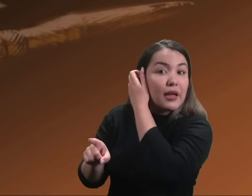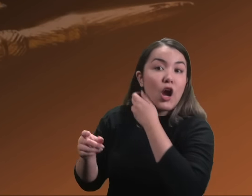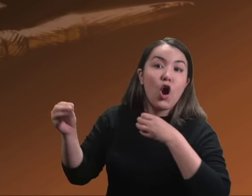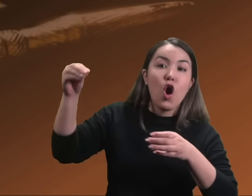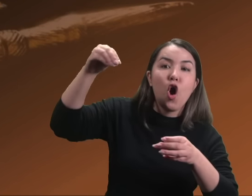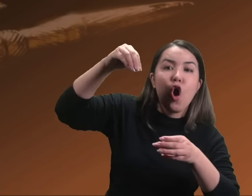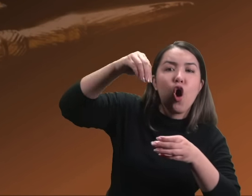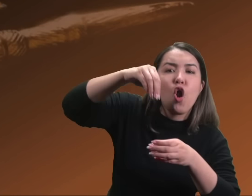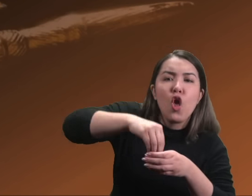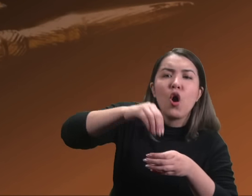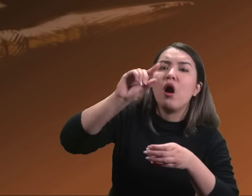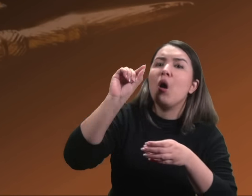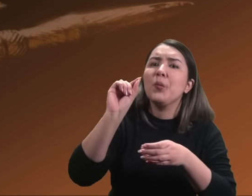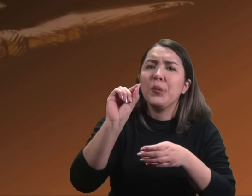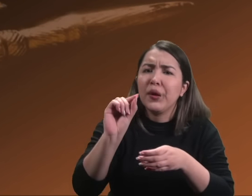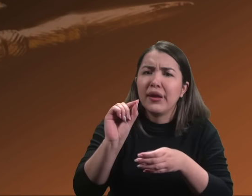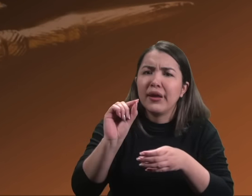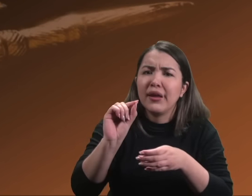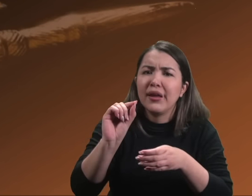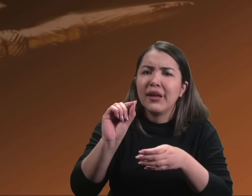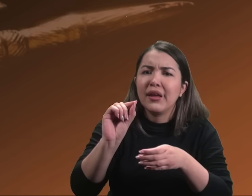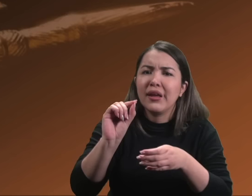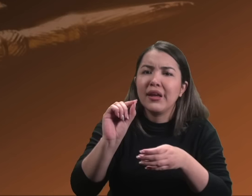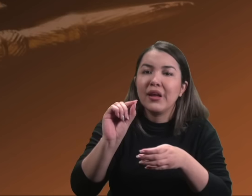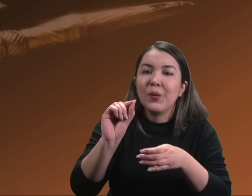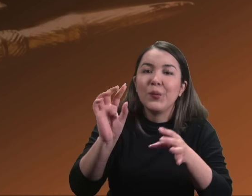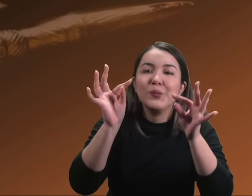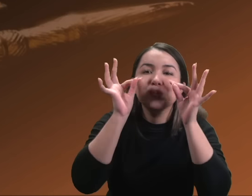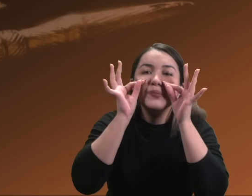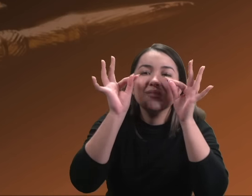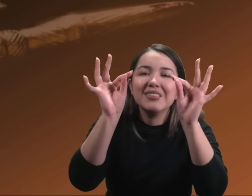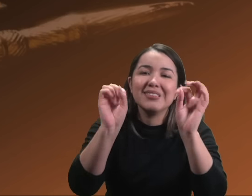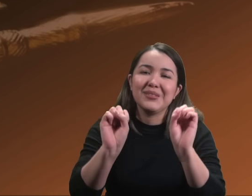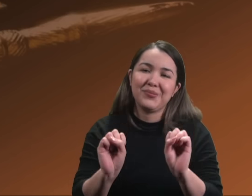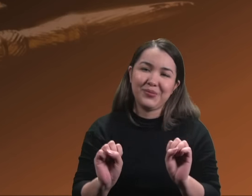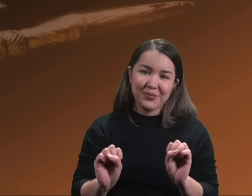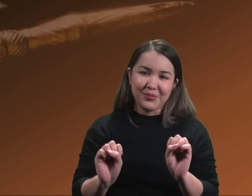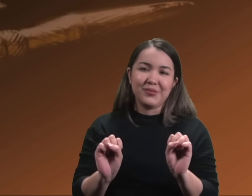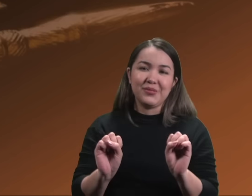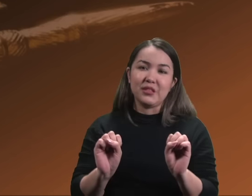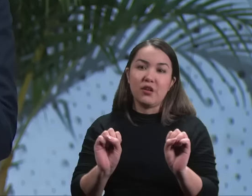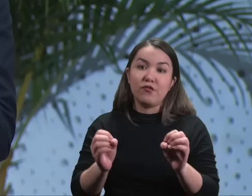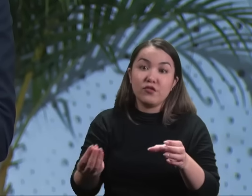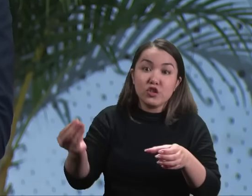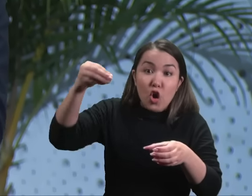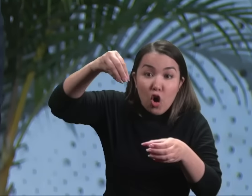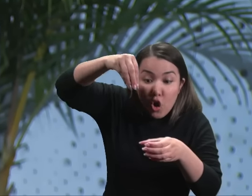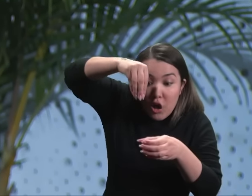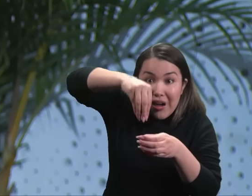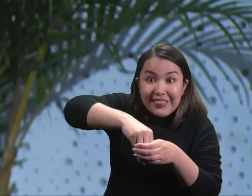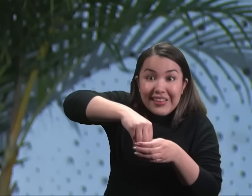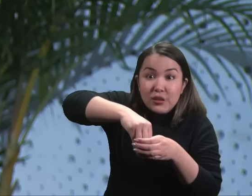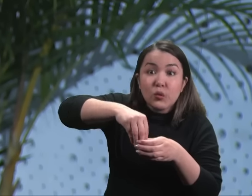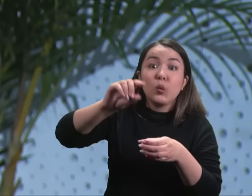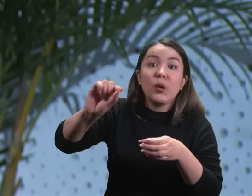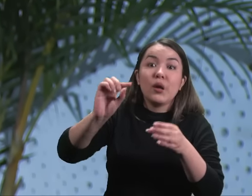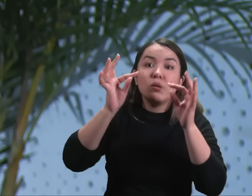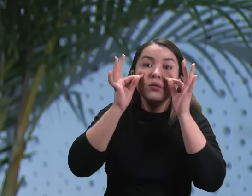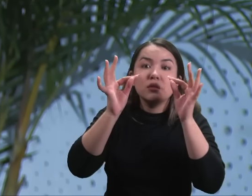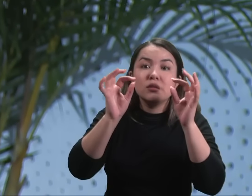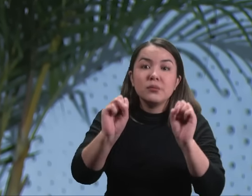arca o quê o testemunho você vai colocar dentro da arca o